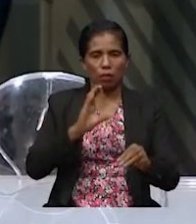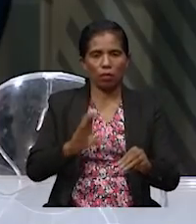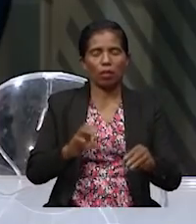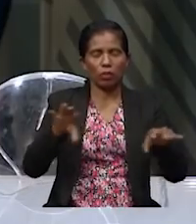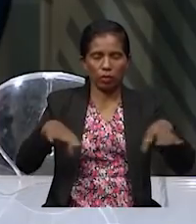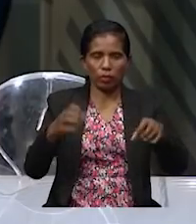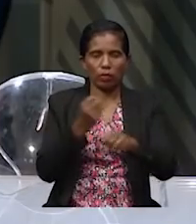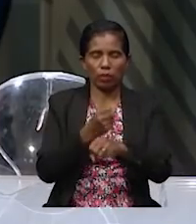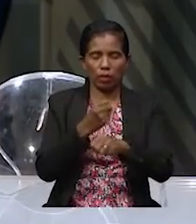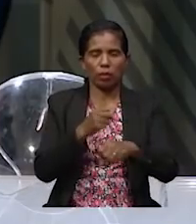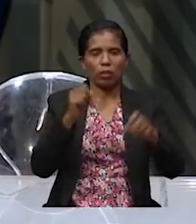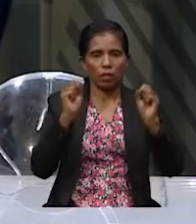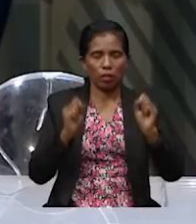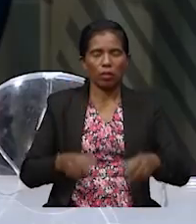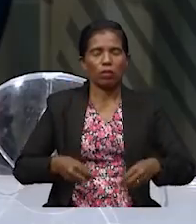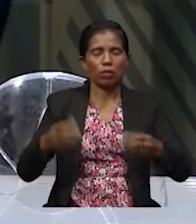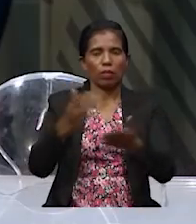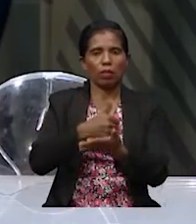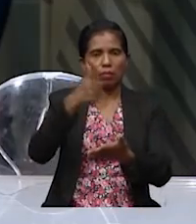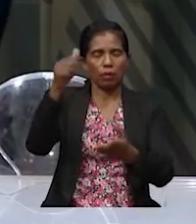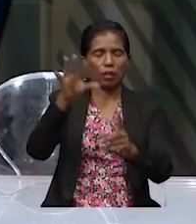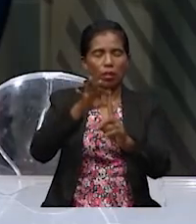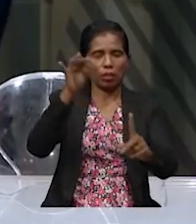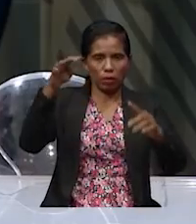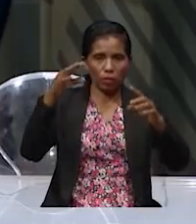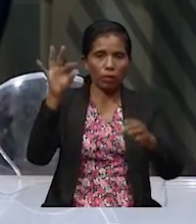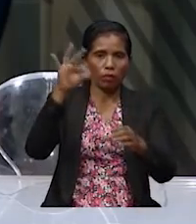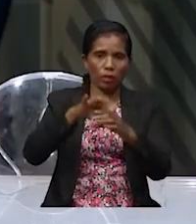serviço, Macaj, Rodi, foi vitória e eleição segunda volta.